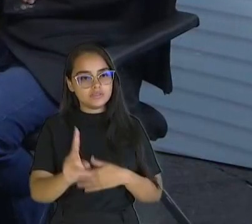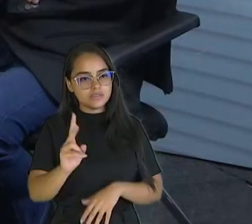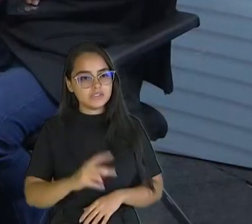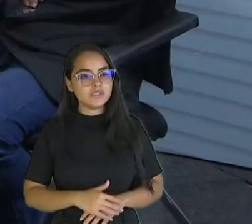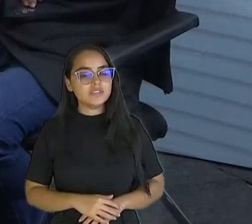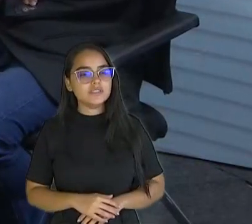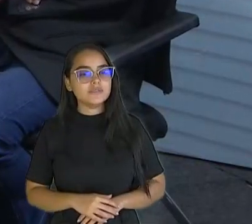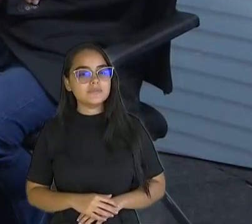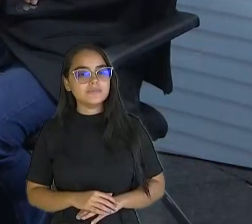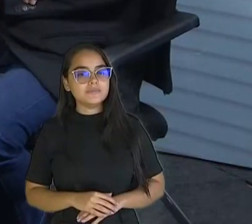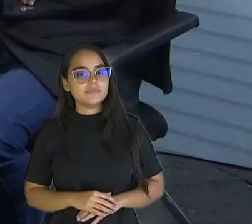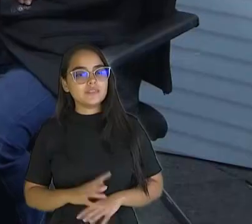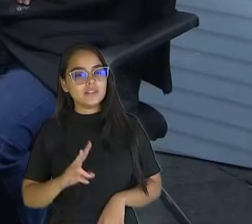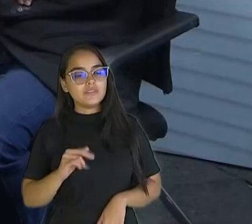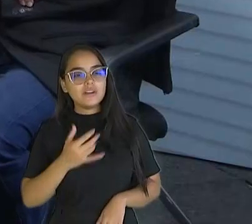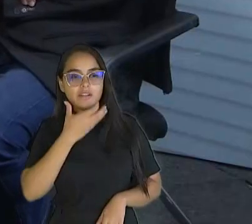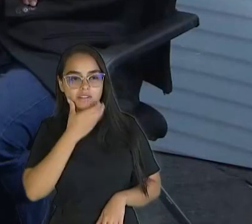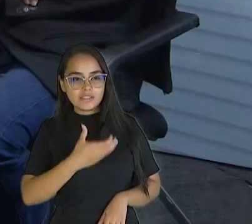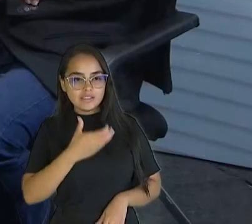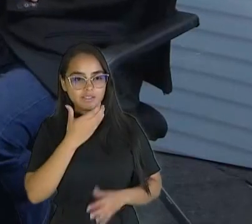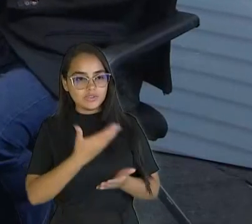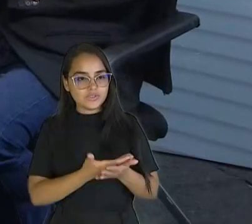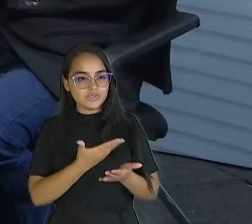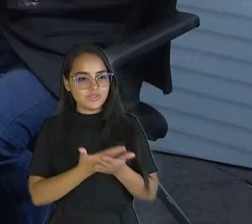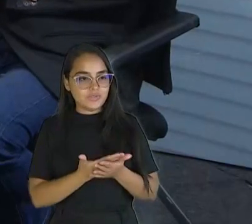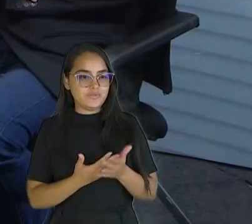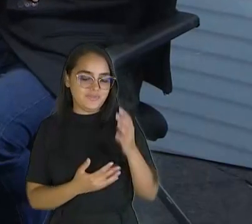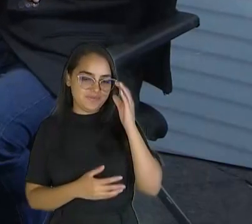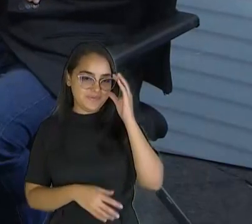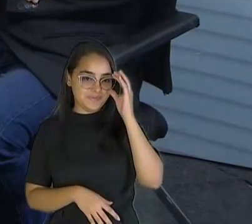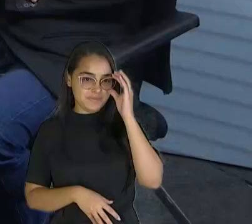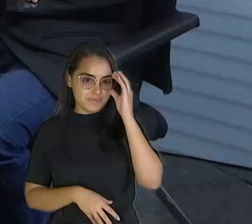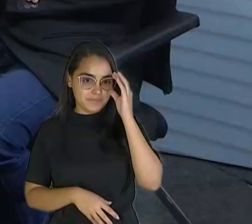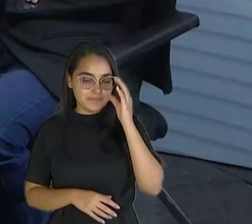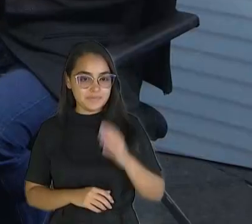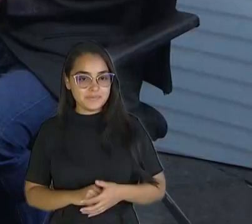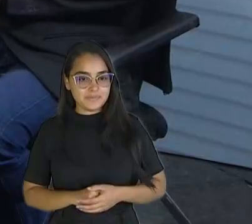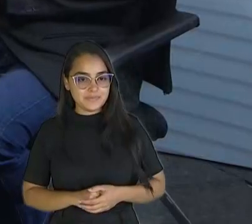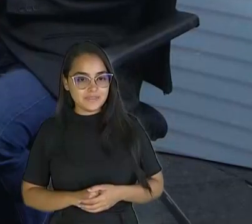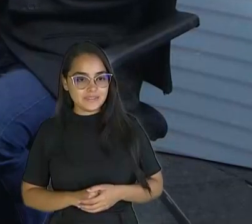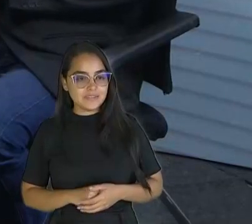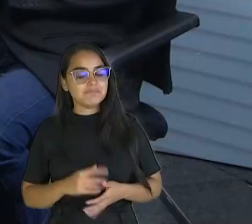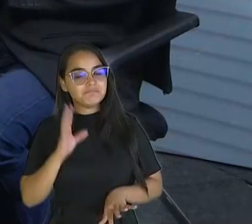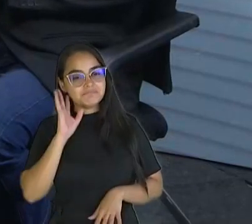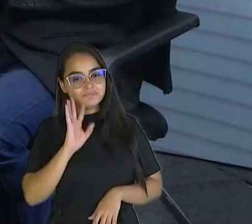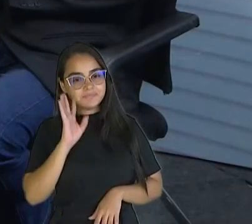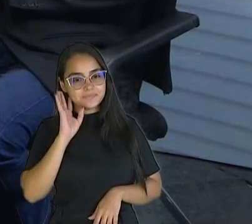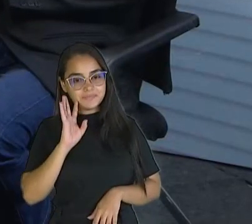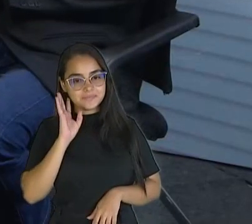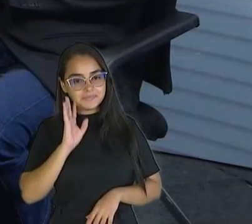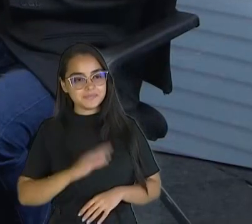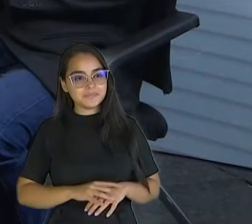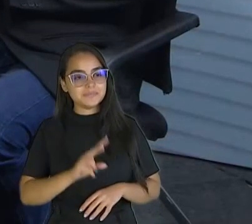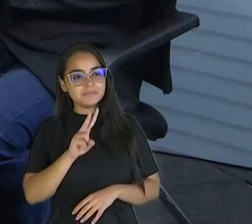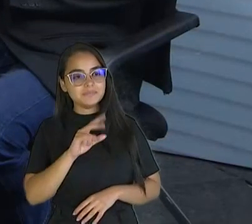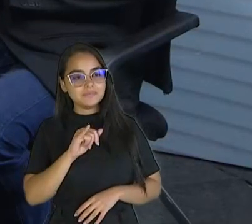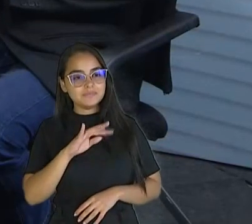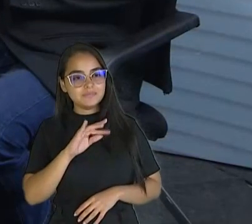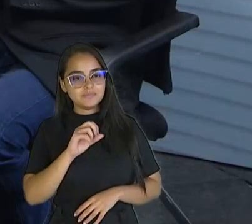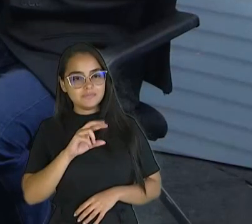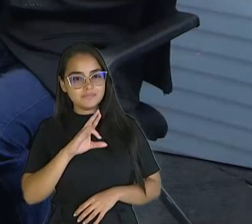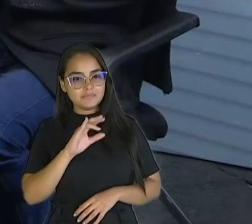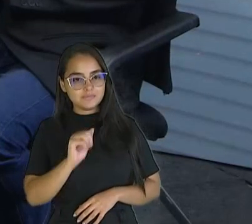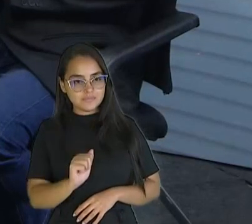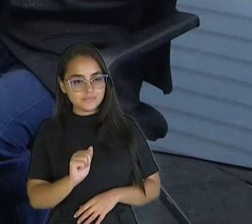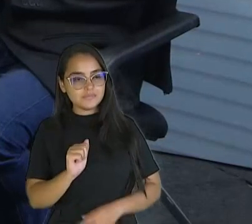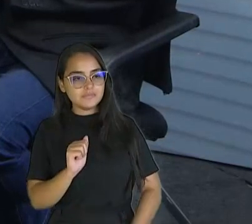né? Exatamente. Vocês vão passar o Natal estudando. Sim. Pois bem, então que legal. E a Vitória, mas você. Vitória,